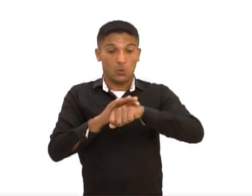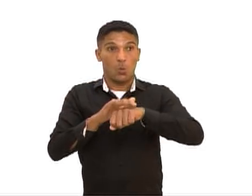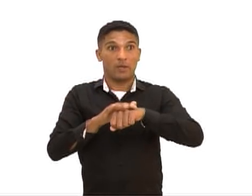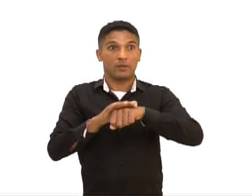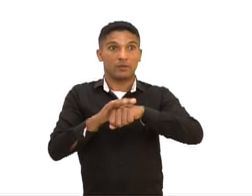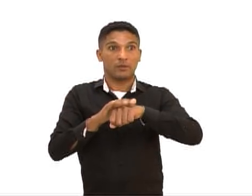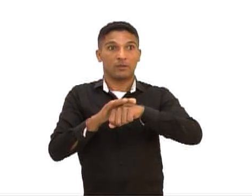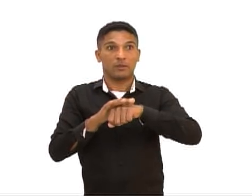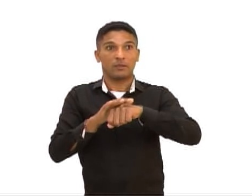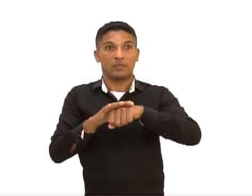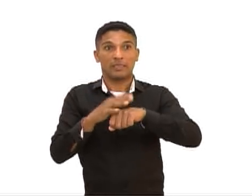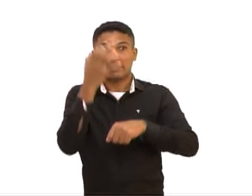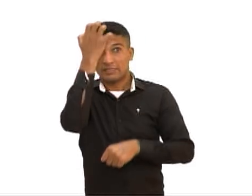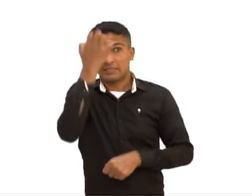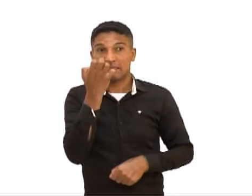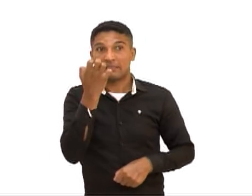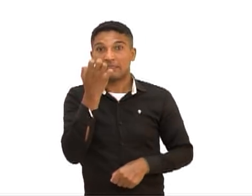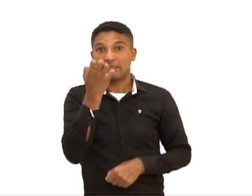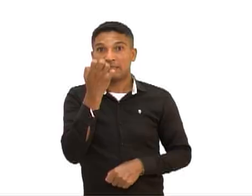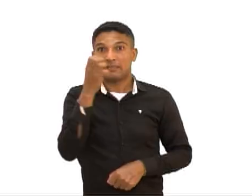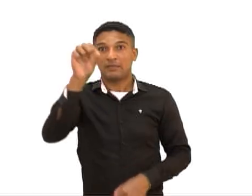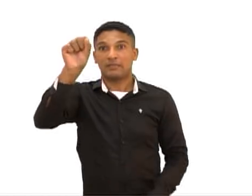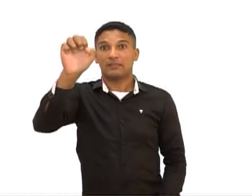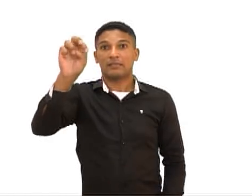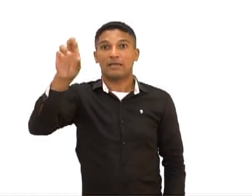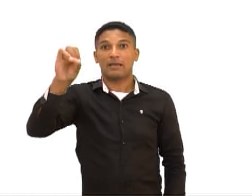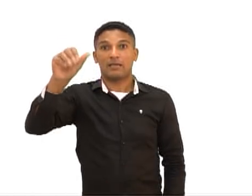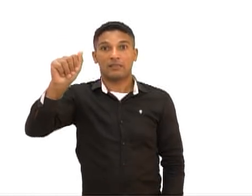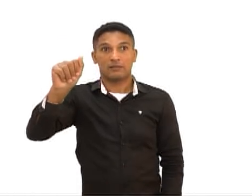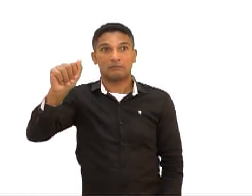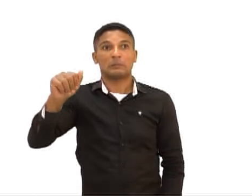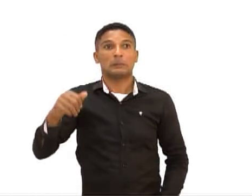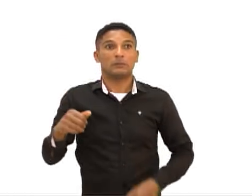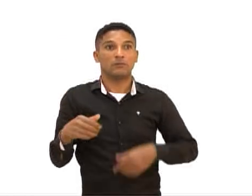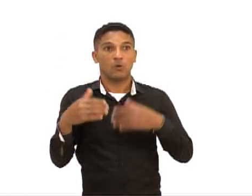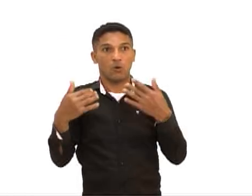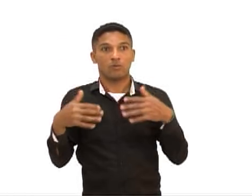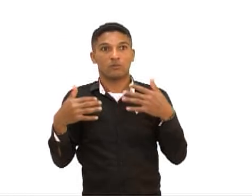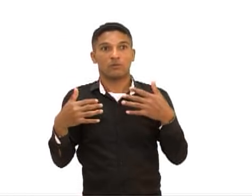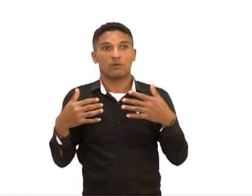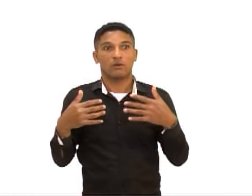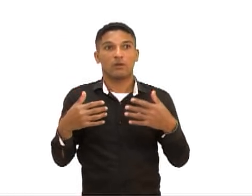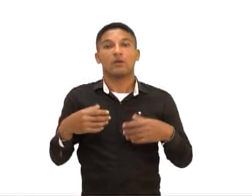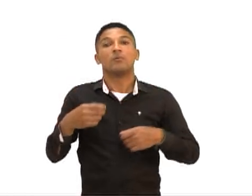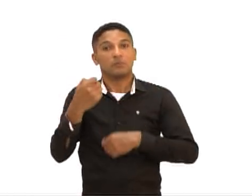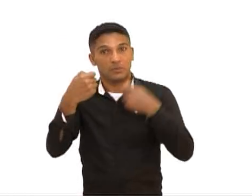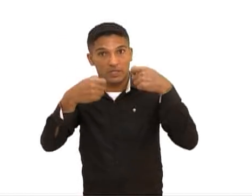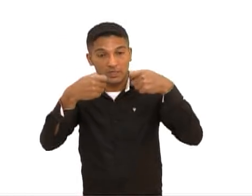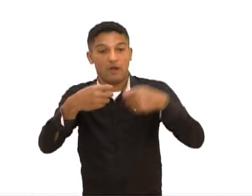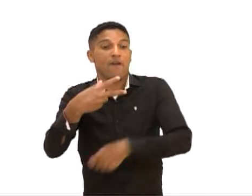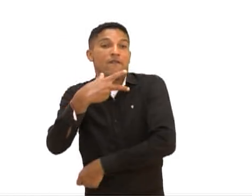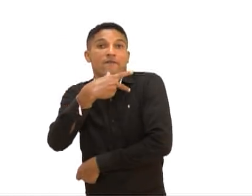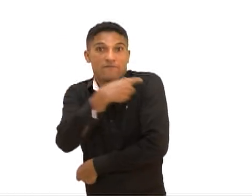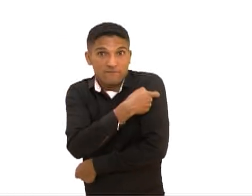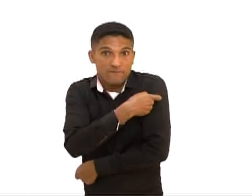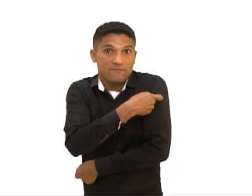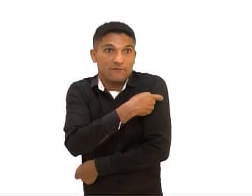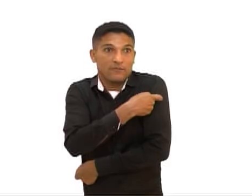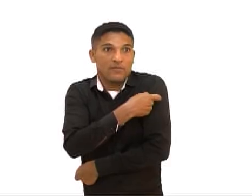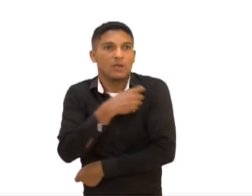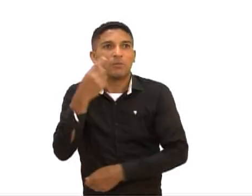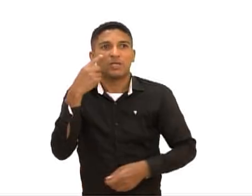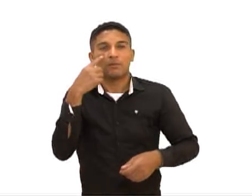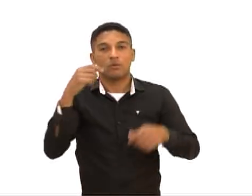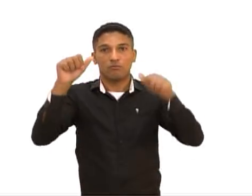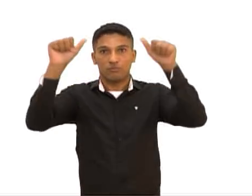maio. Embaixo a gente tem ali a logomarca dos patrocinadores, né? Então tem a marca do SUS e a